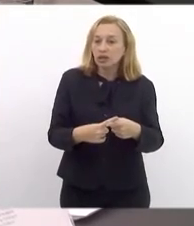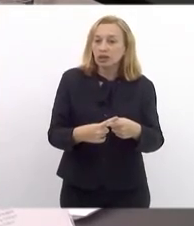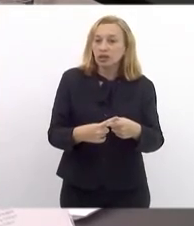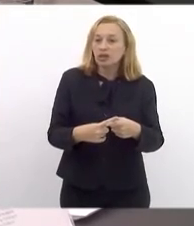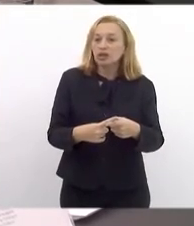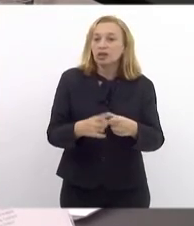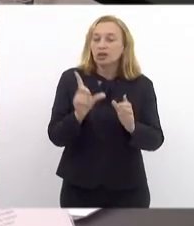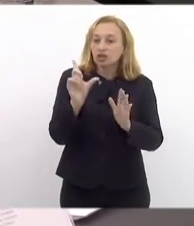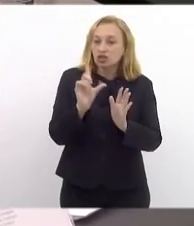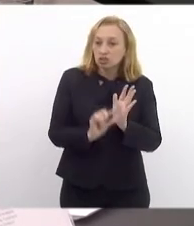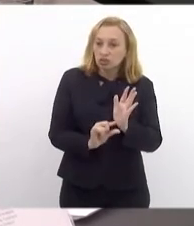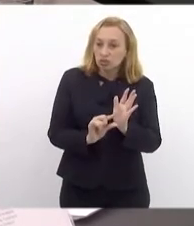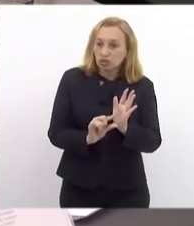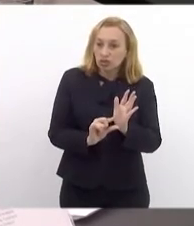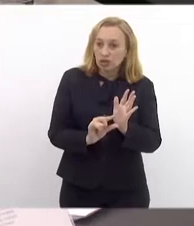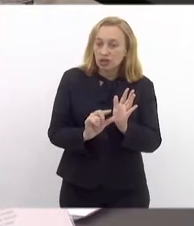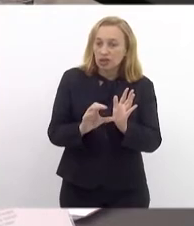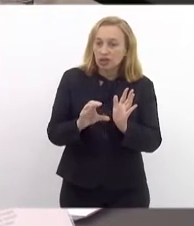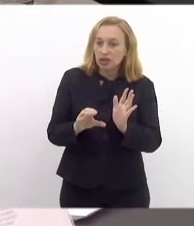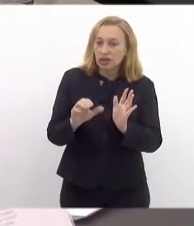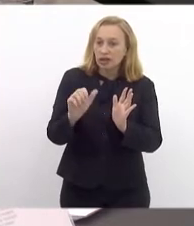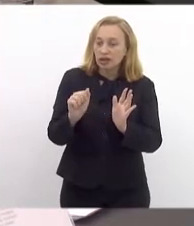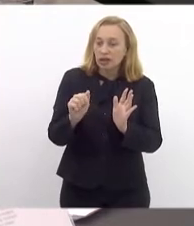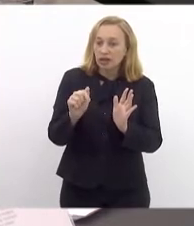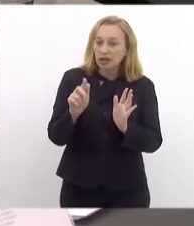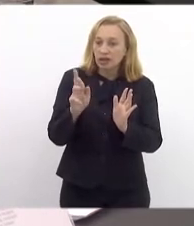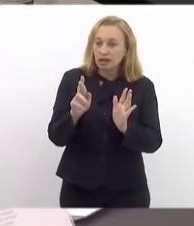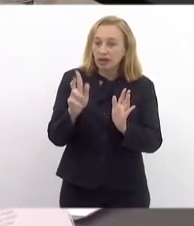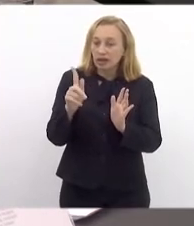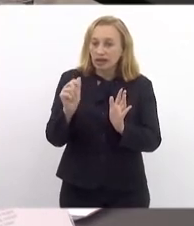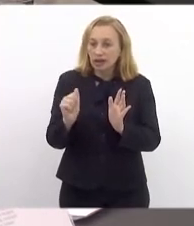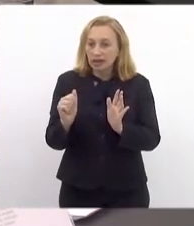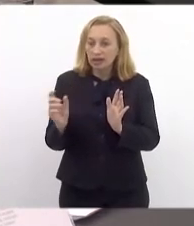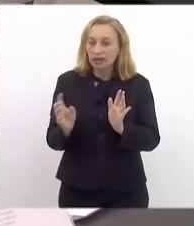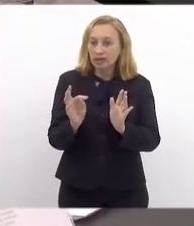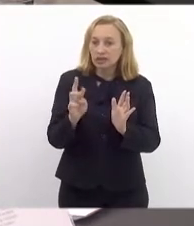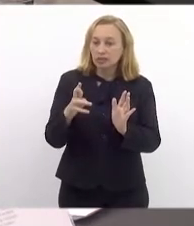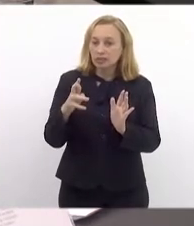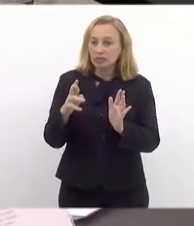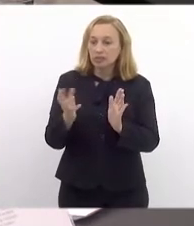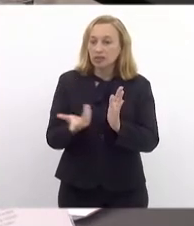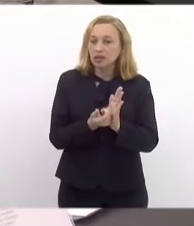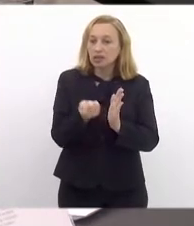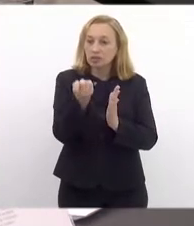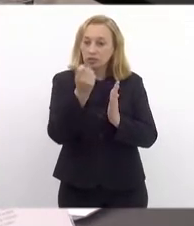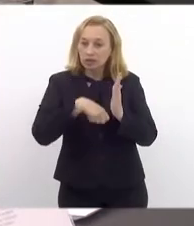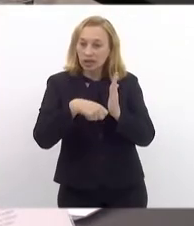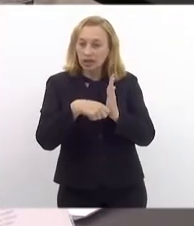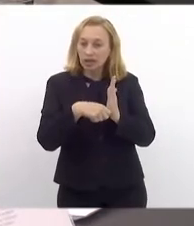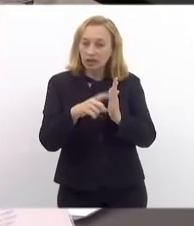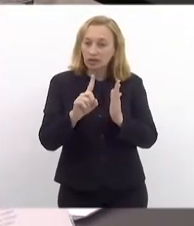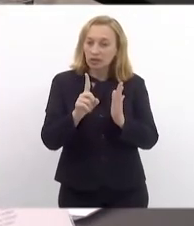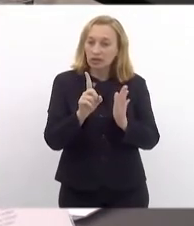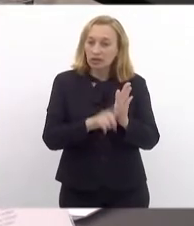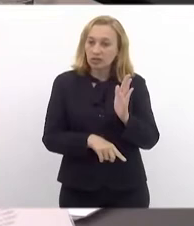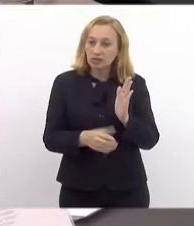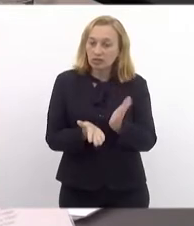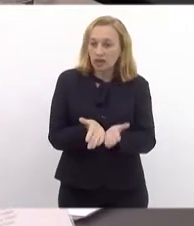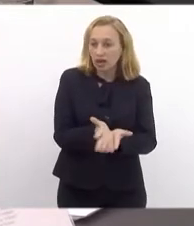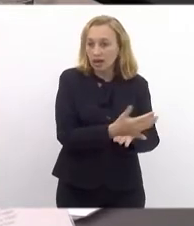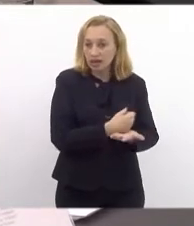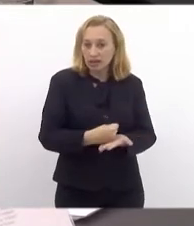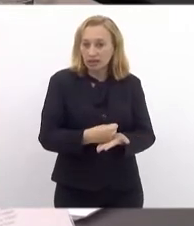significa necessariamente reduzir arrecadação a gente vive nesse país é